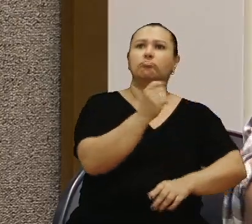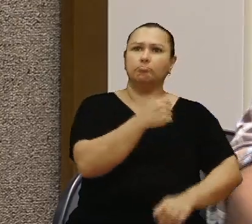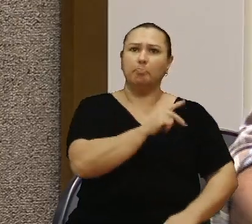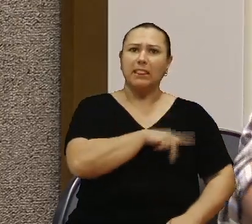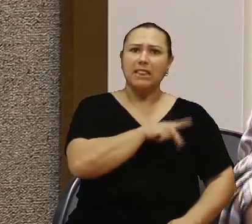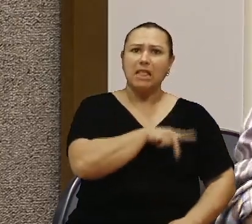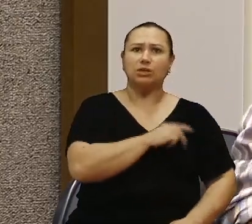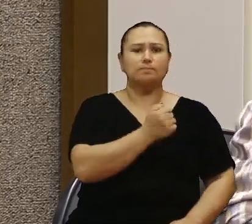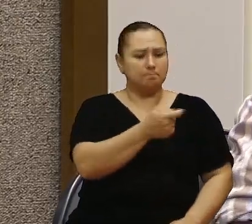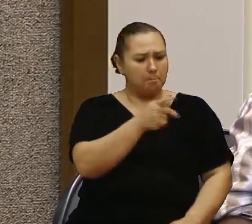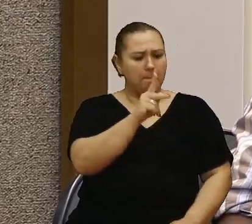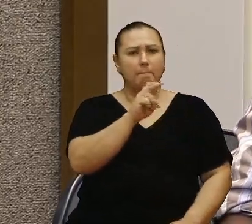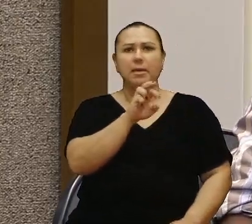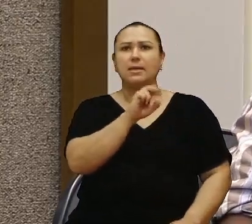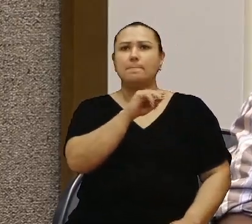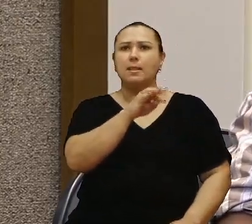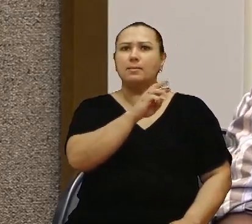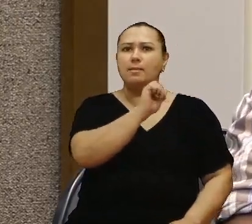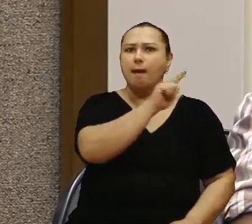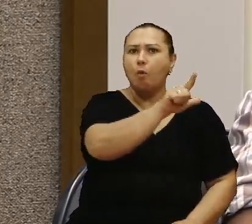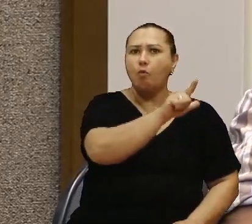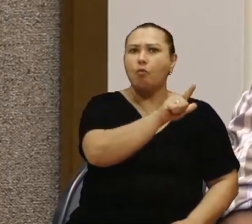de circulação.